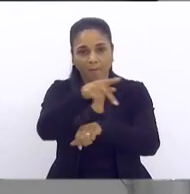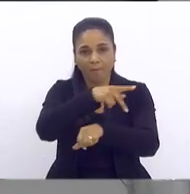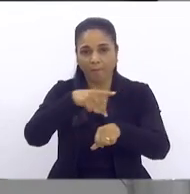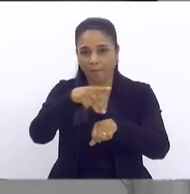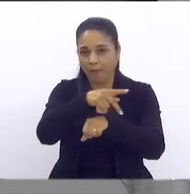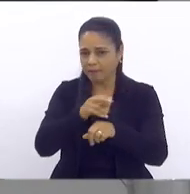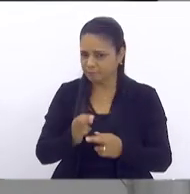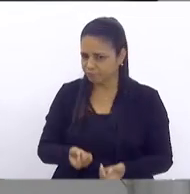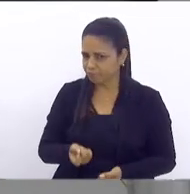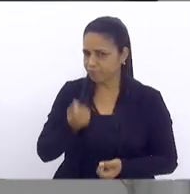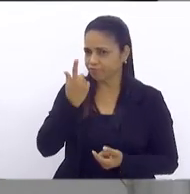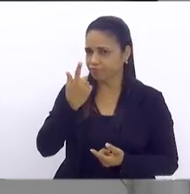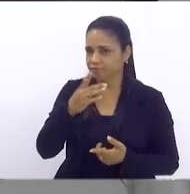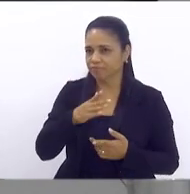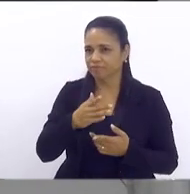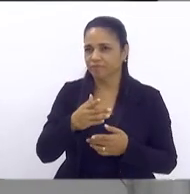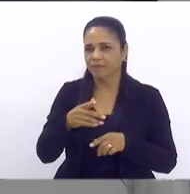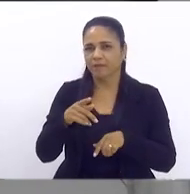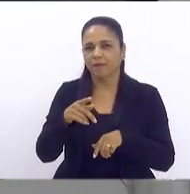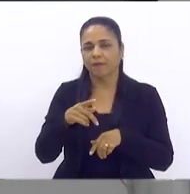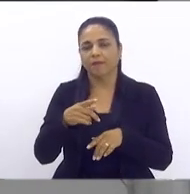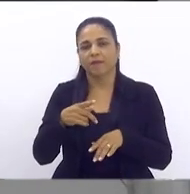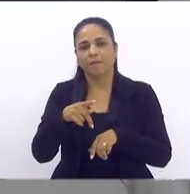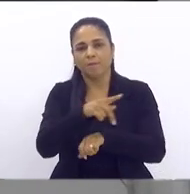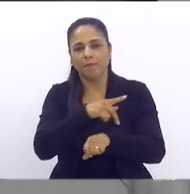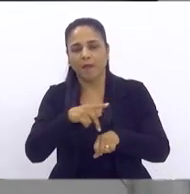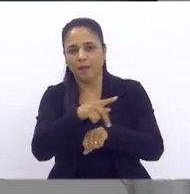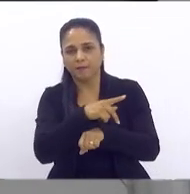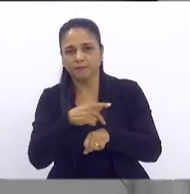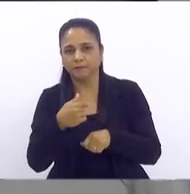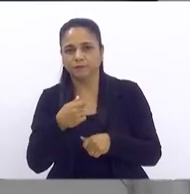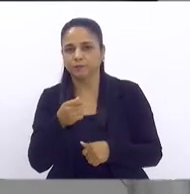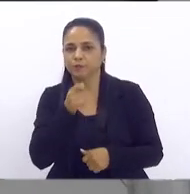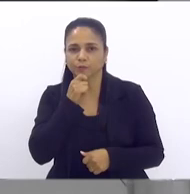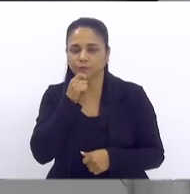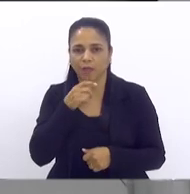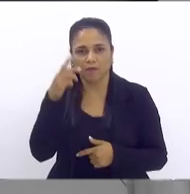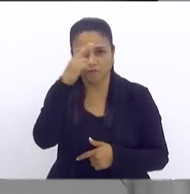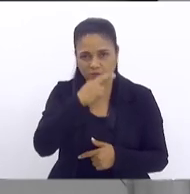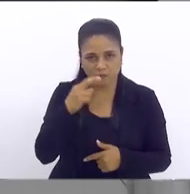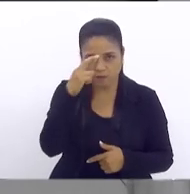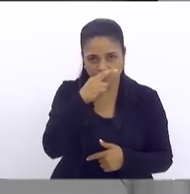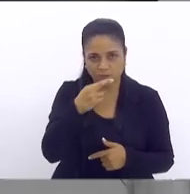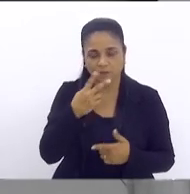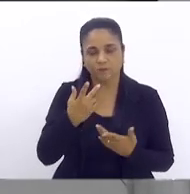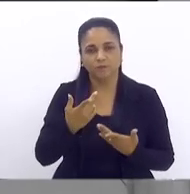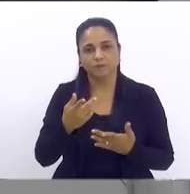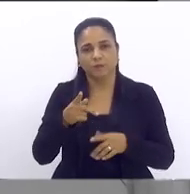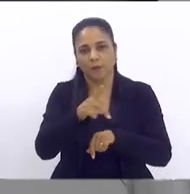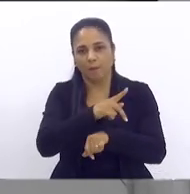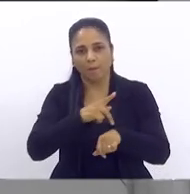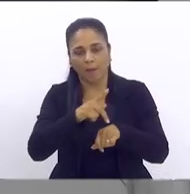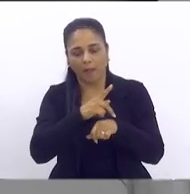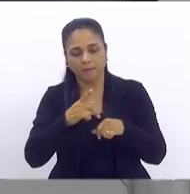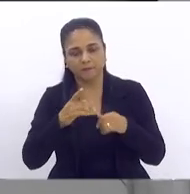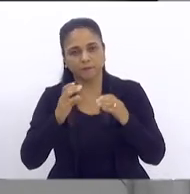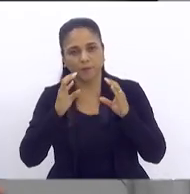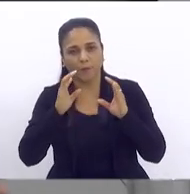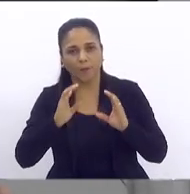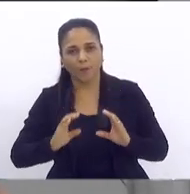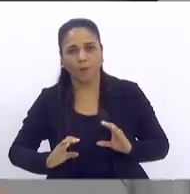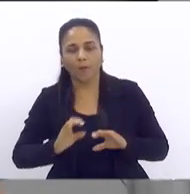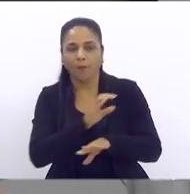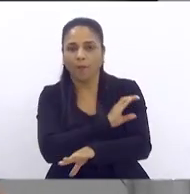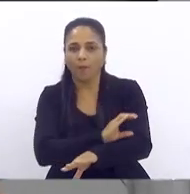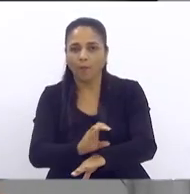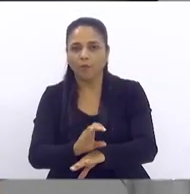né? Países aí de paraísos fiscais, países de comportamento um tanto quanto duvidoso. Então, o